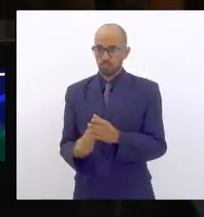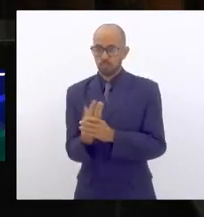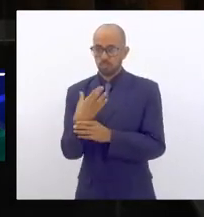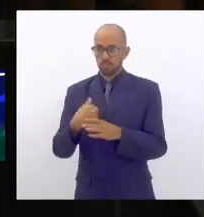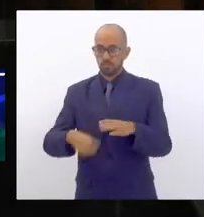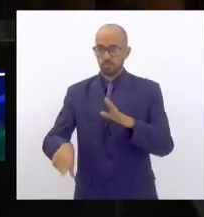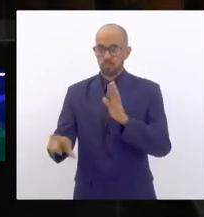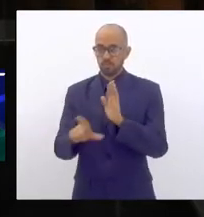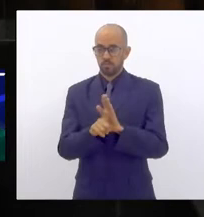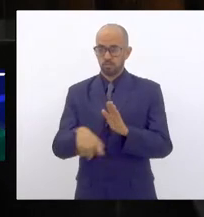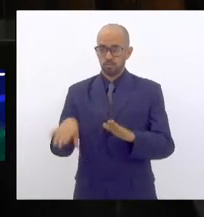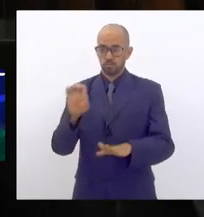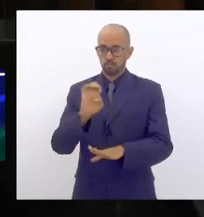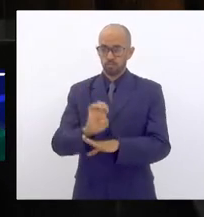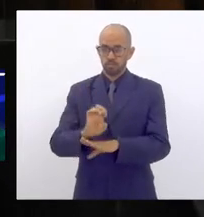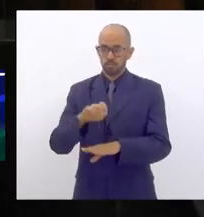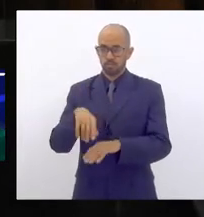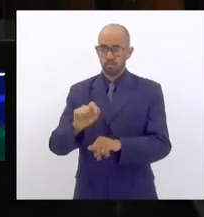Lei Estadual